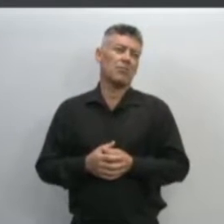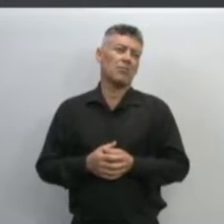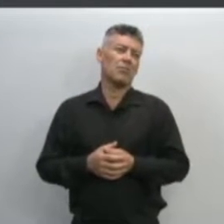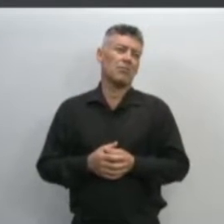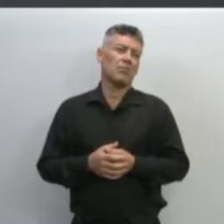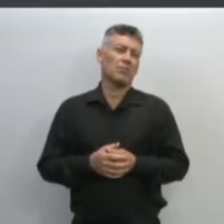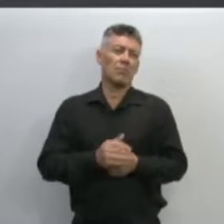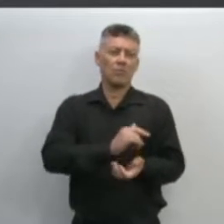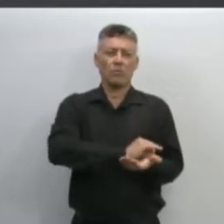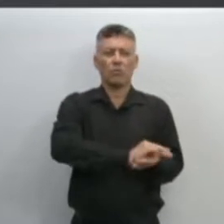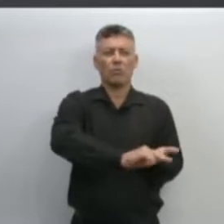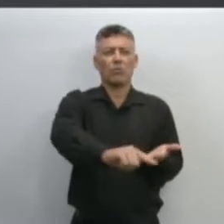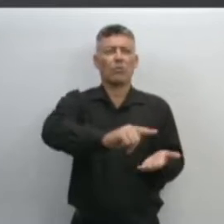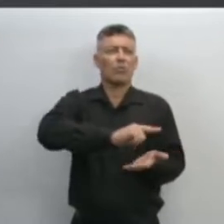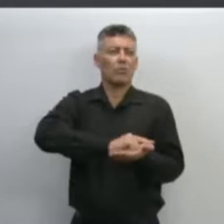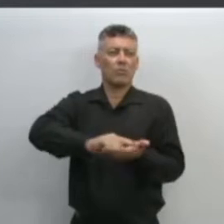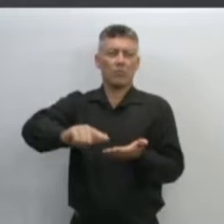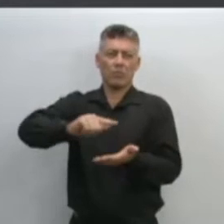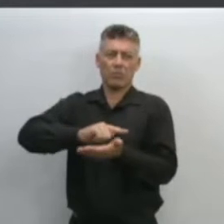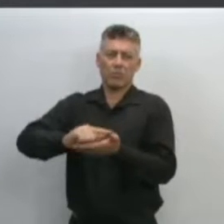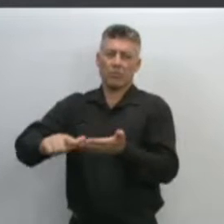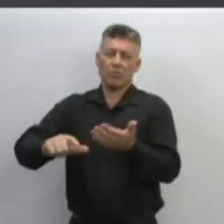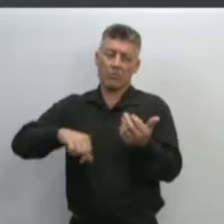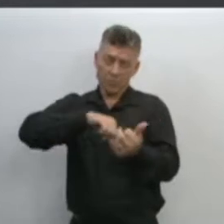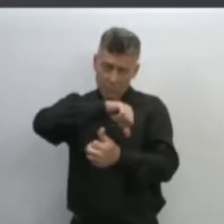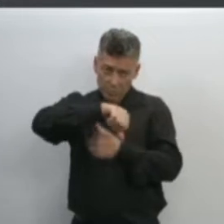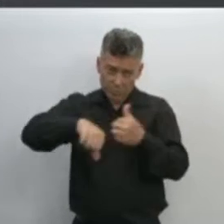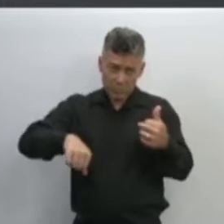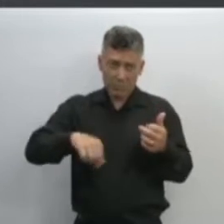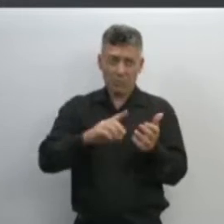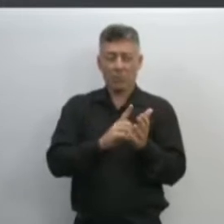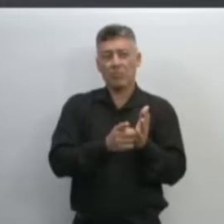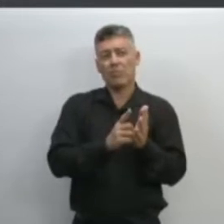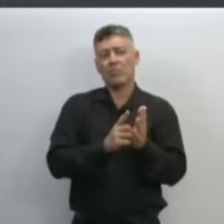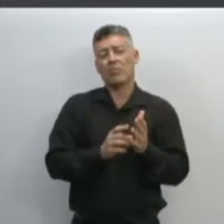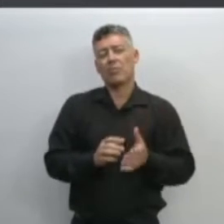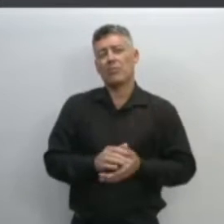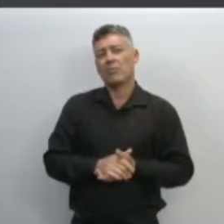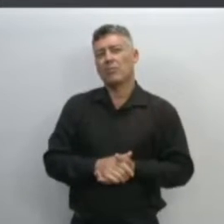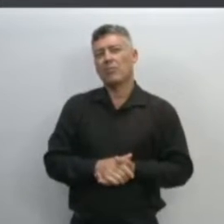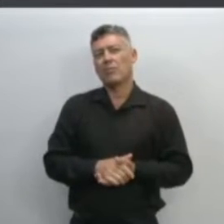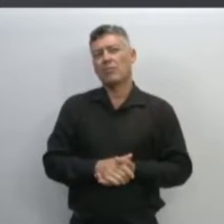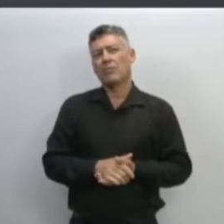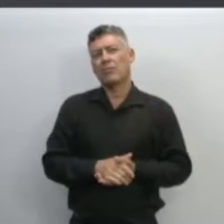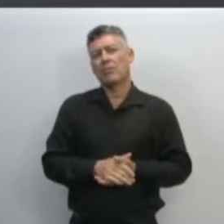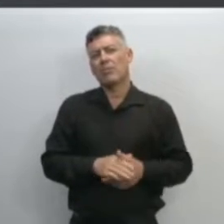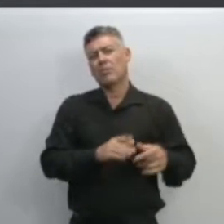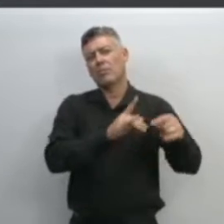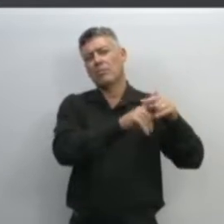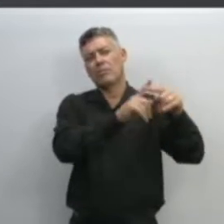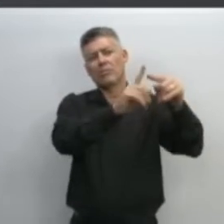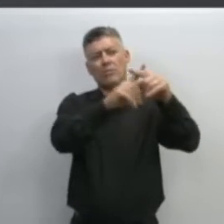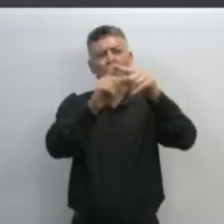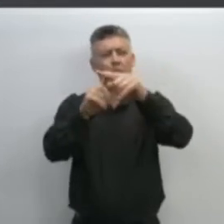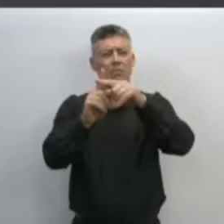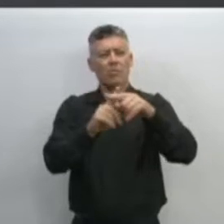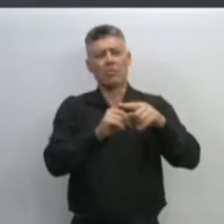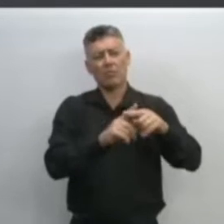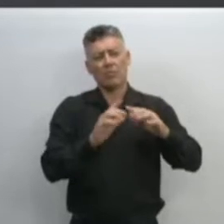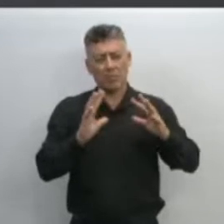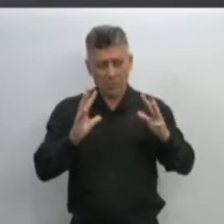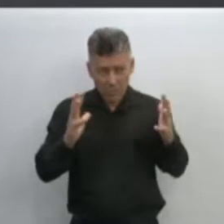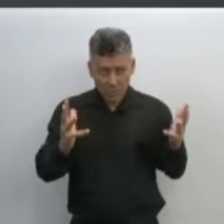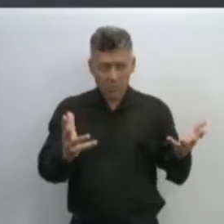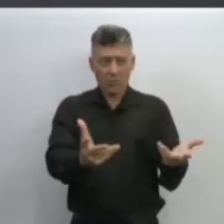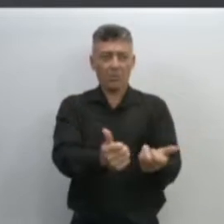pequenas reformas, mas que o Alecrim se transformou. Se for o cemitério do Alecrim, reformamos